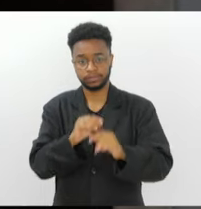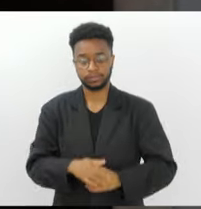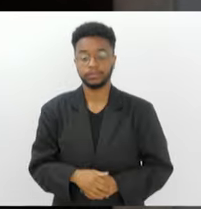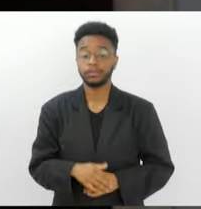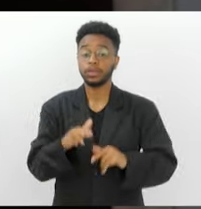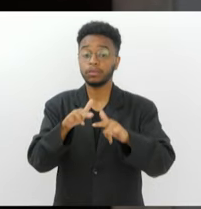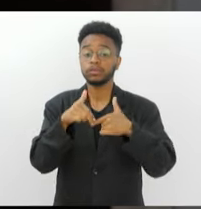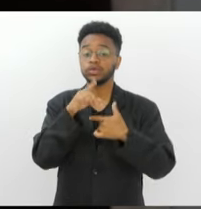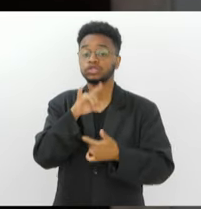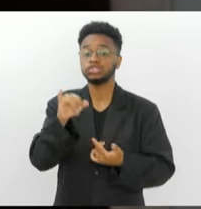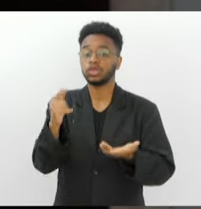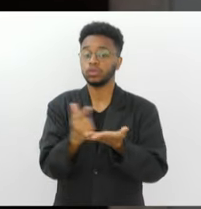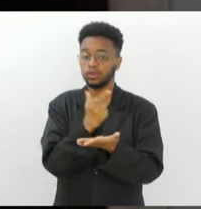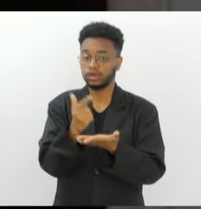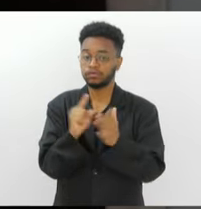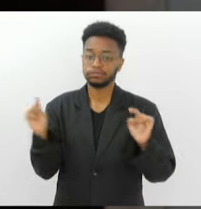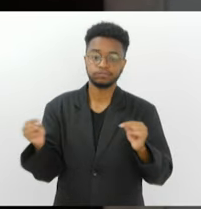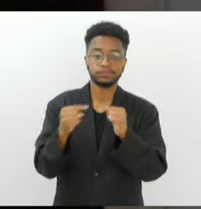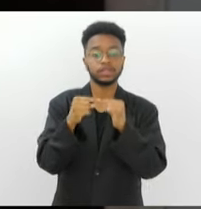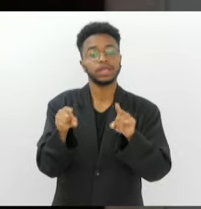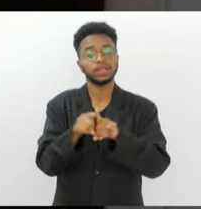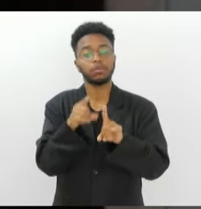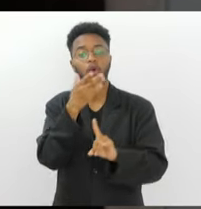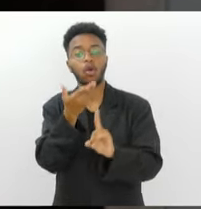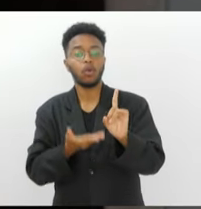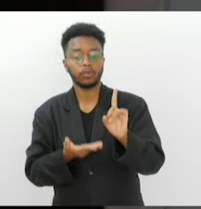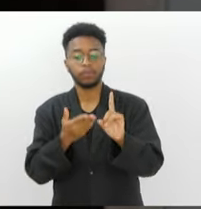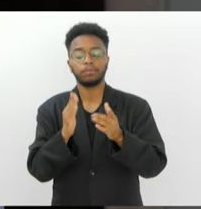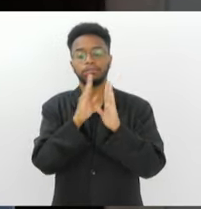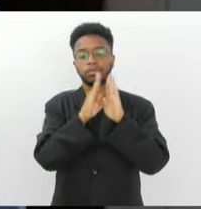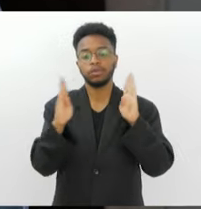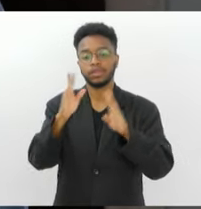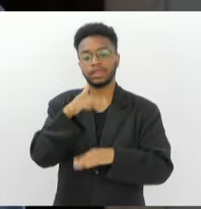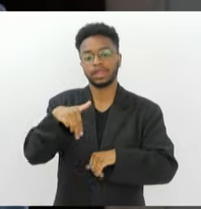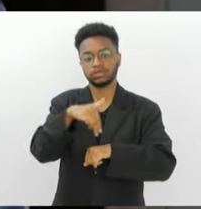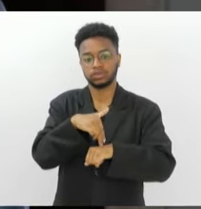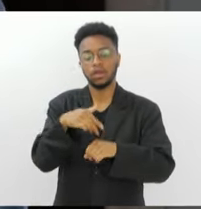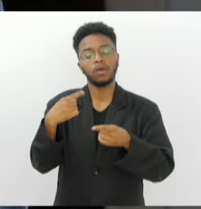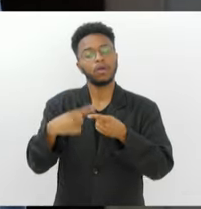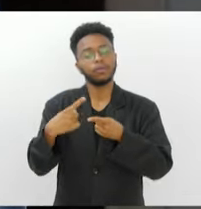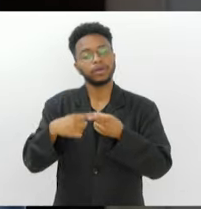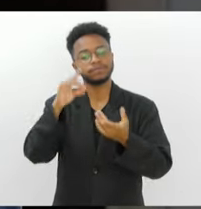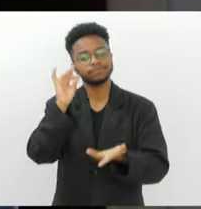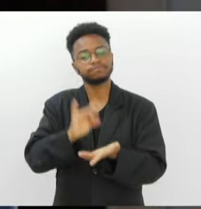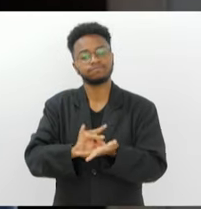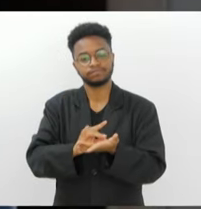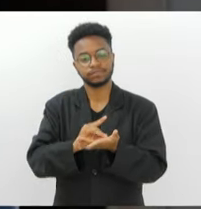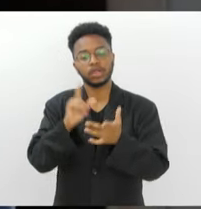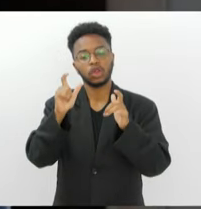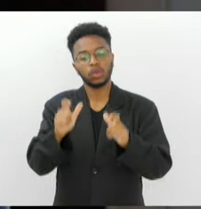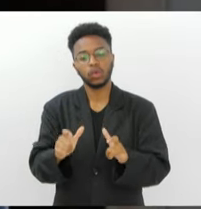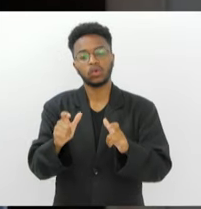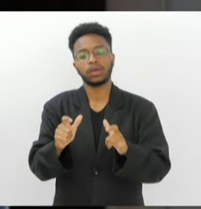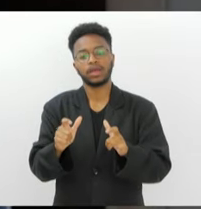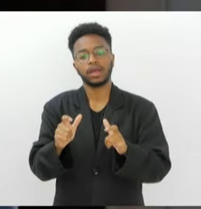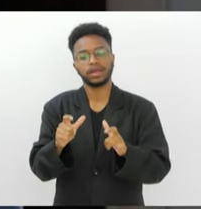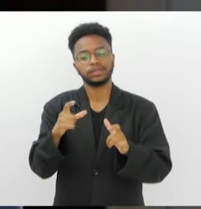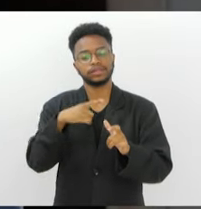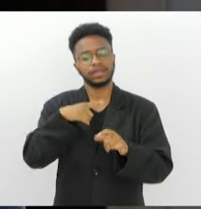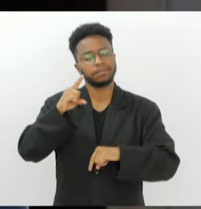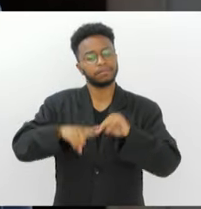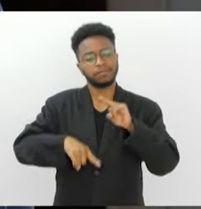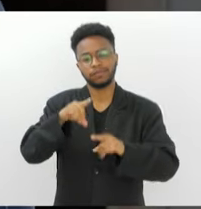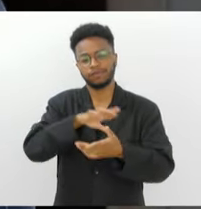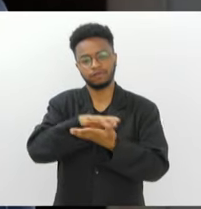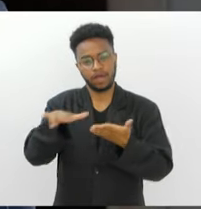Dia do Livro corresponde também à homenagem à Biblioteca Nacional, que é esse grande repositório, esse grande acervo